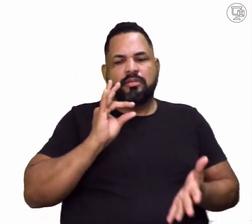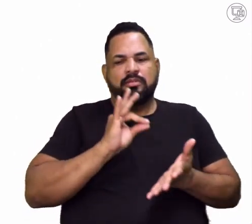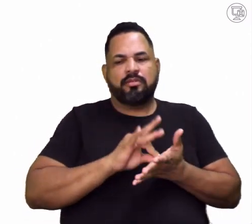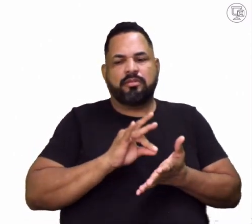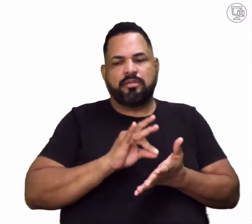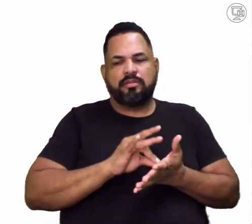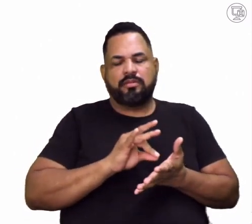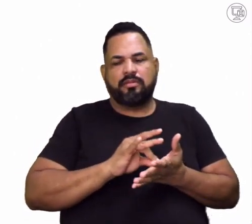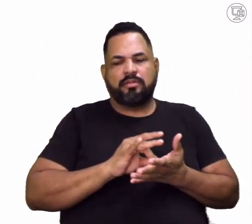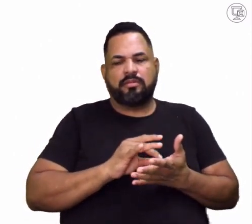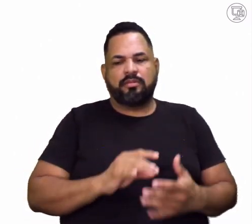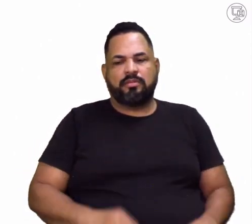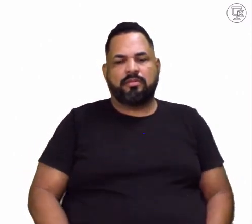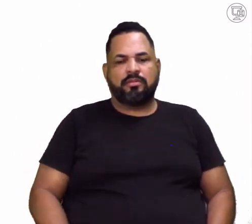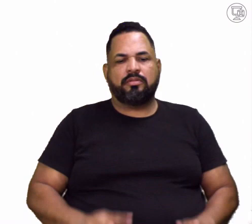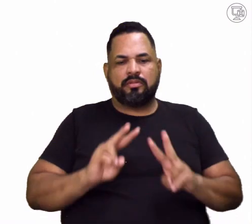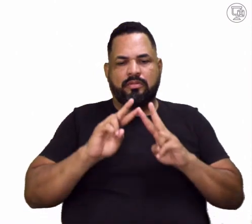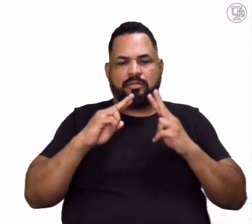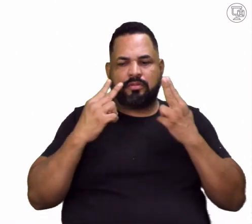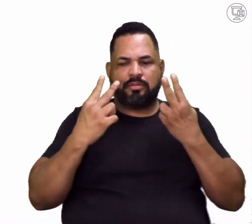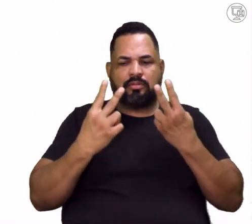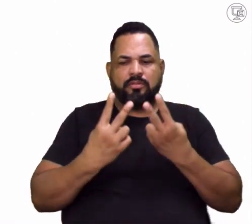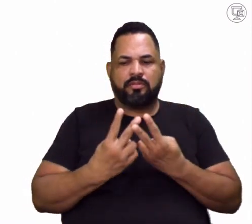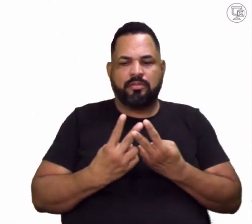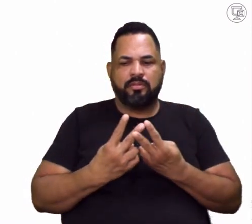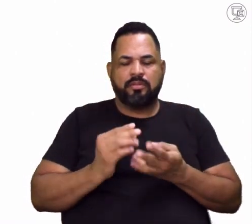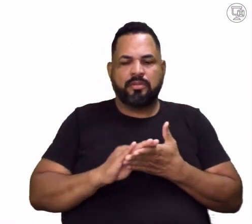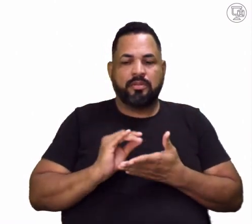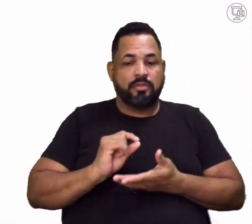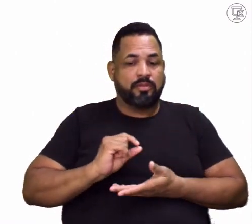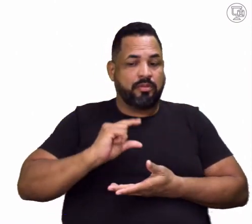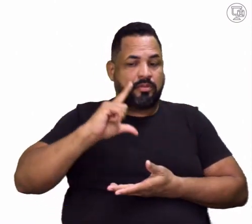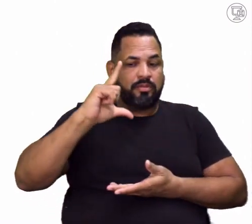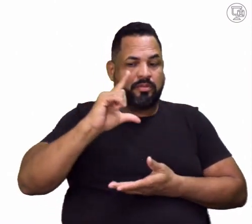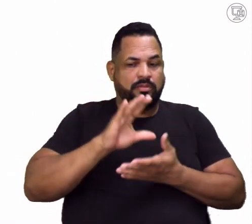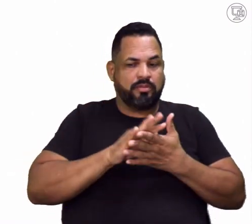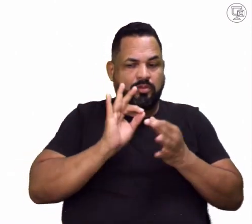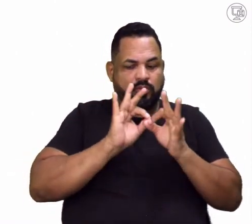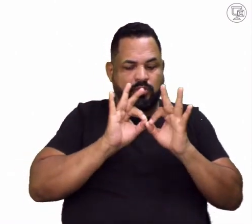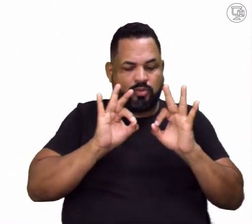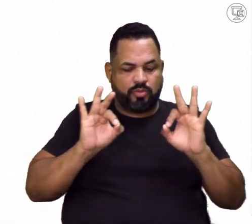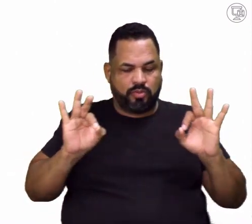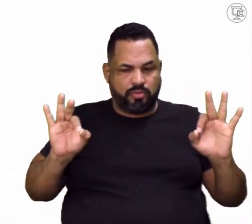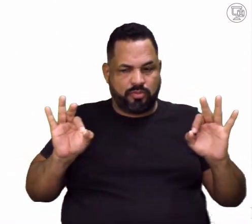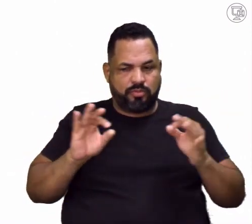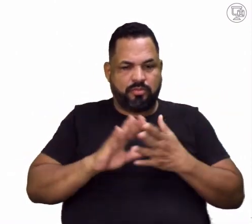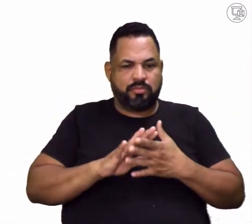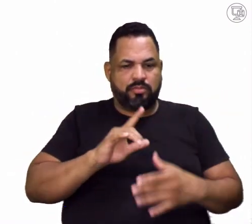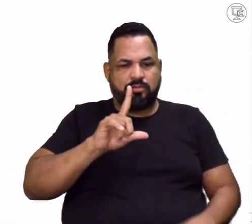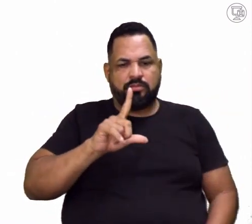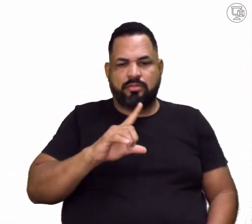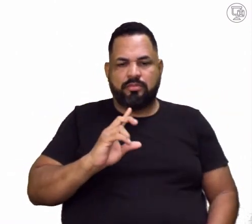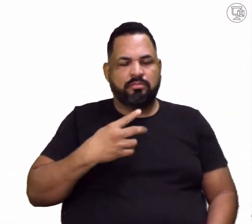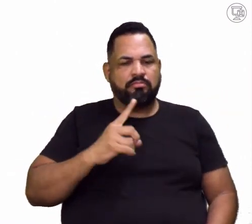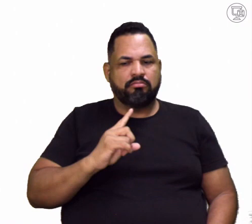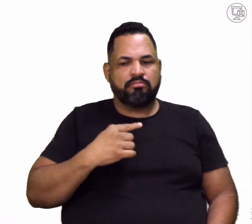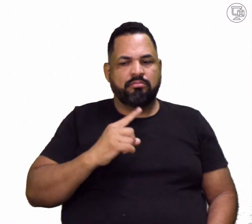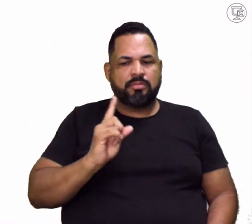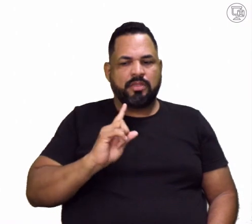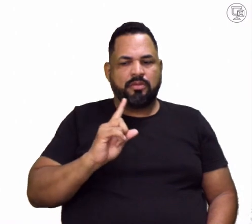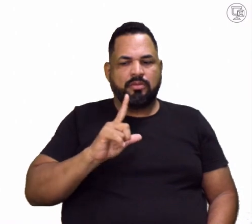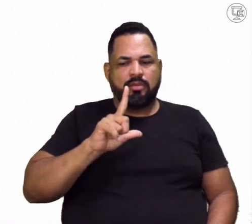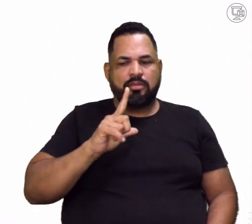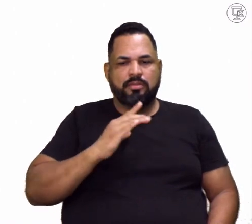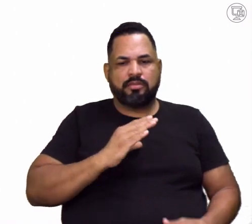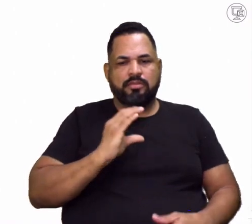verdade deste volume vai ter um volume maior com comprimento L e não ele Inicial como antes